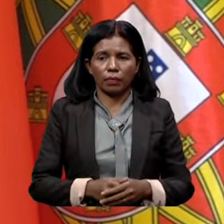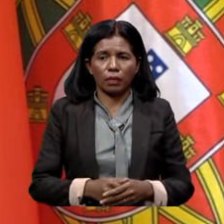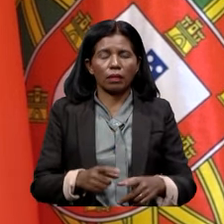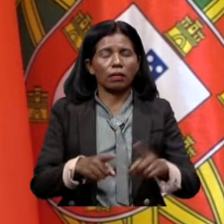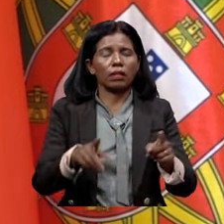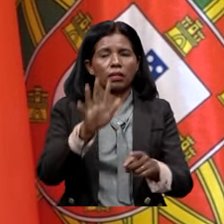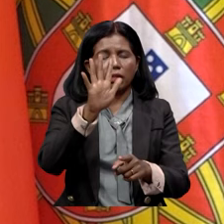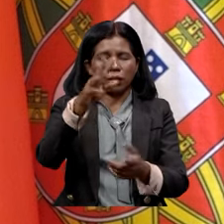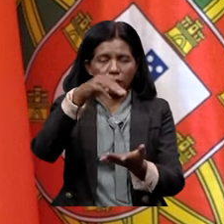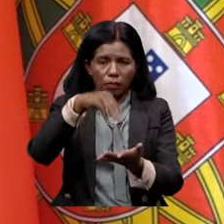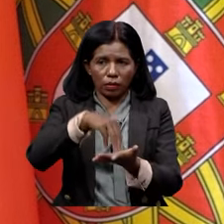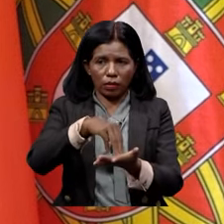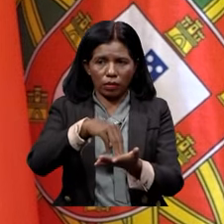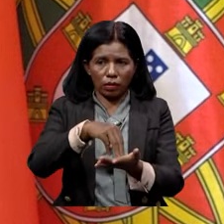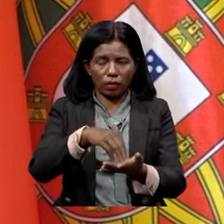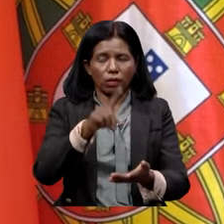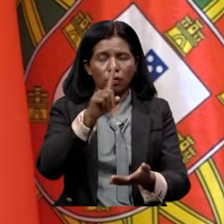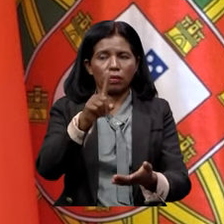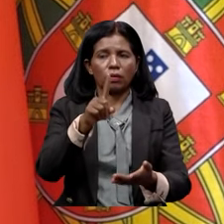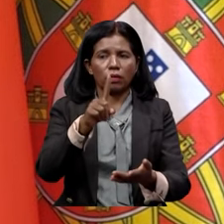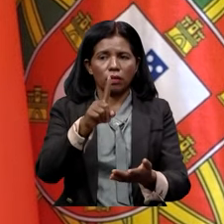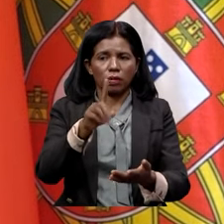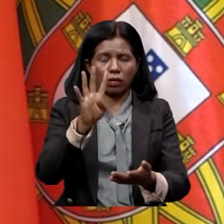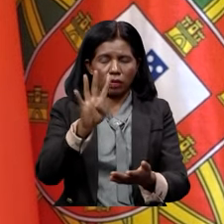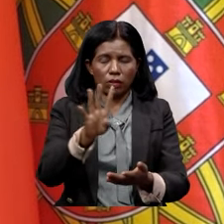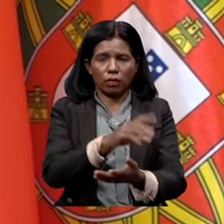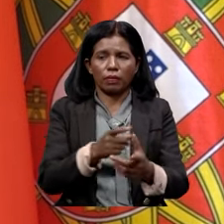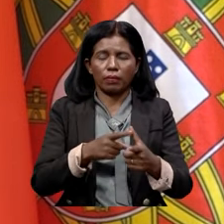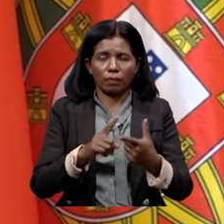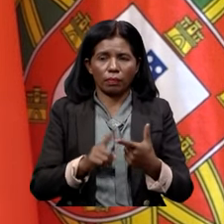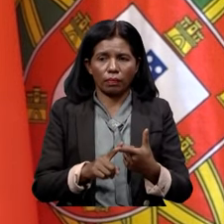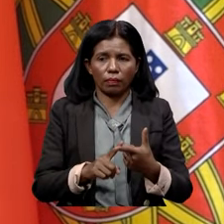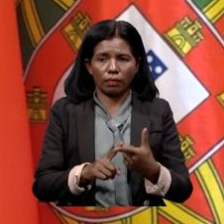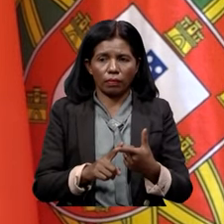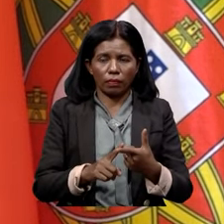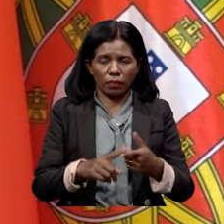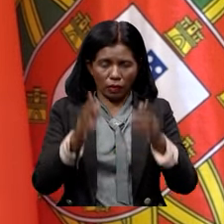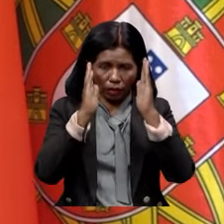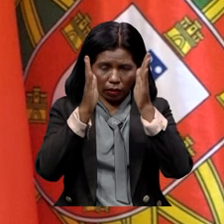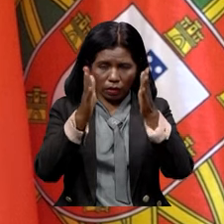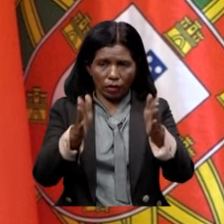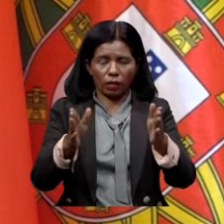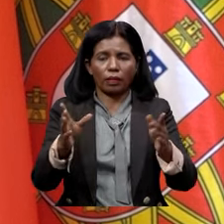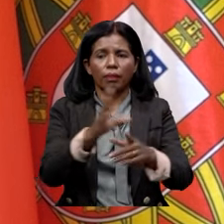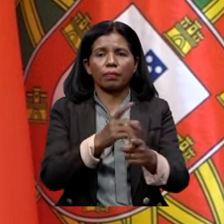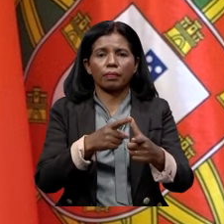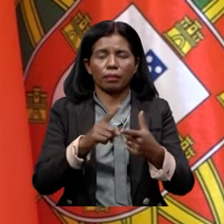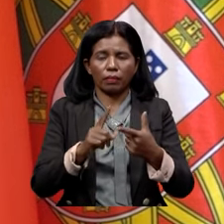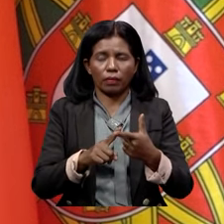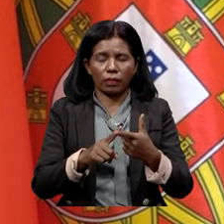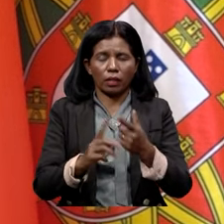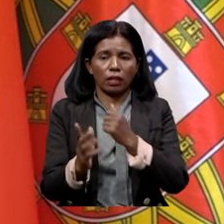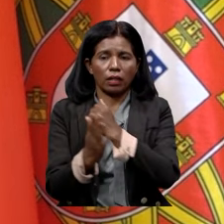5 milhões do que o quadro anterior. É um reforço que